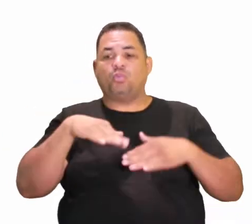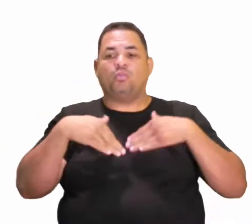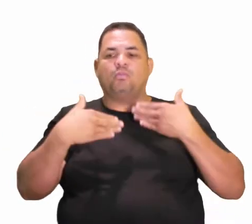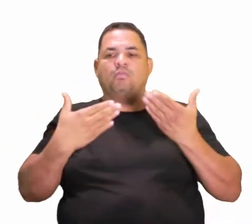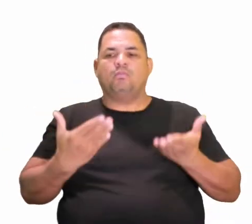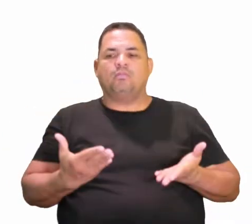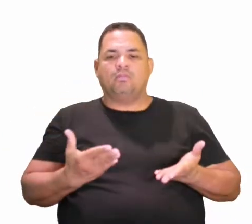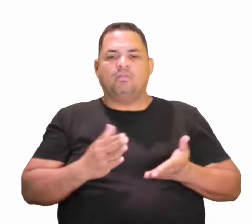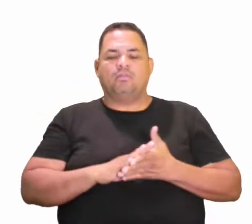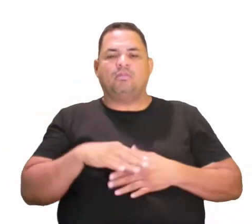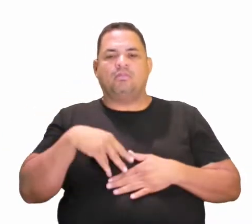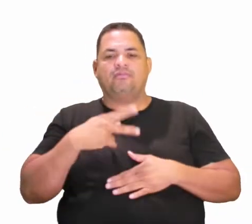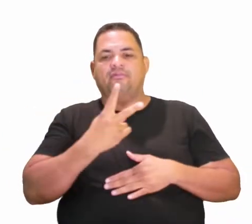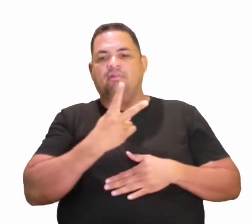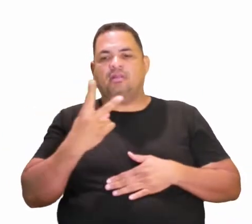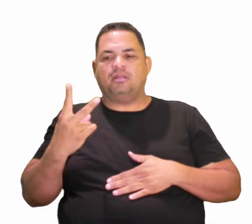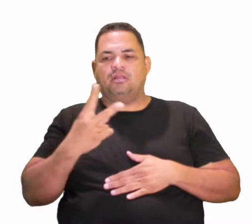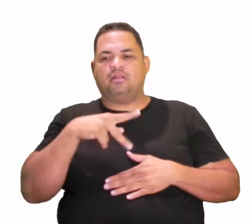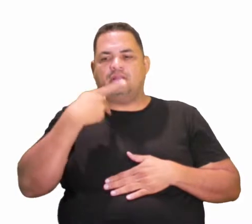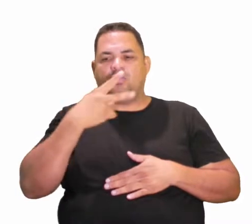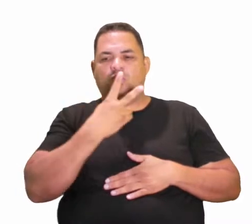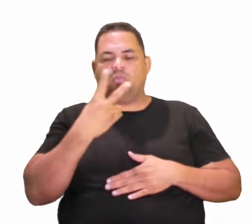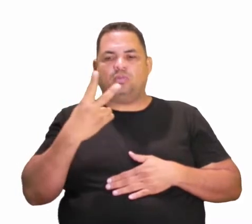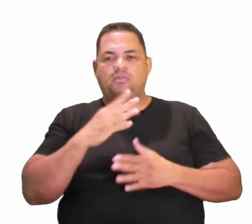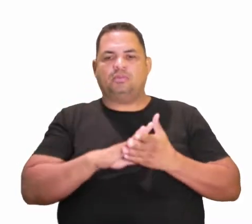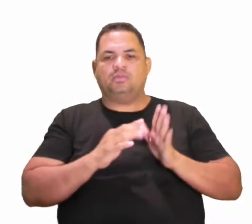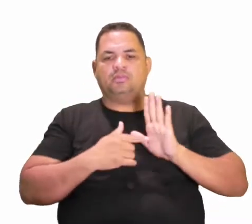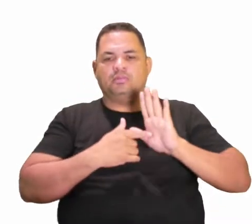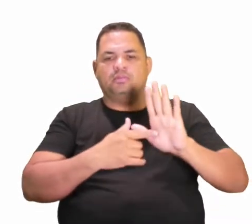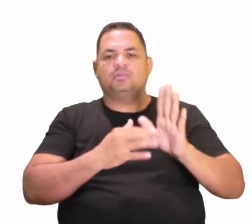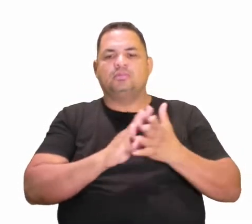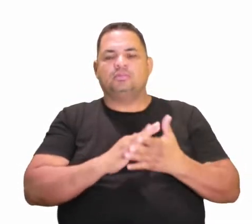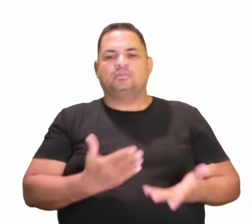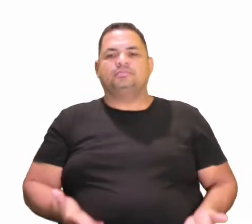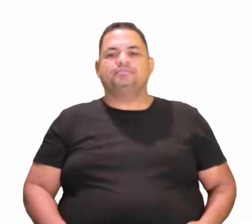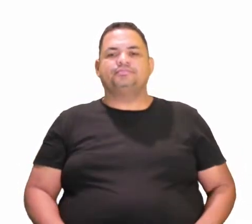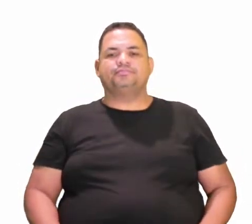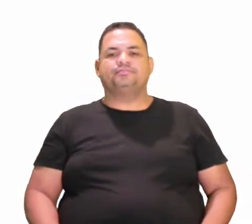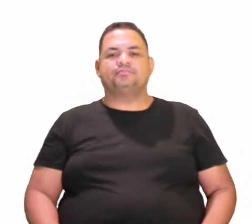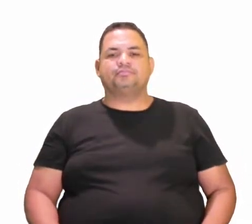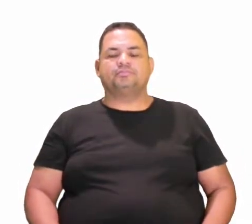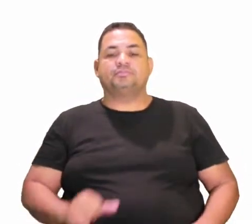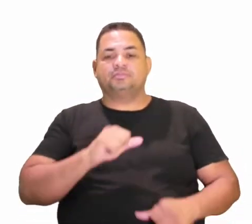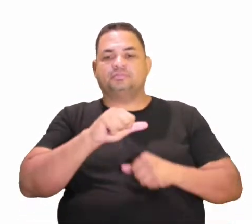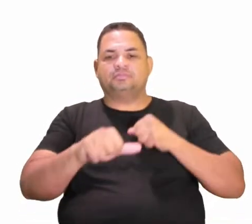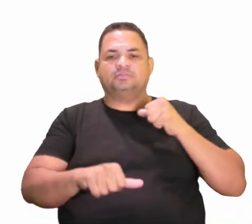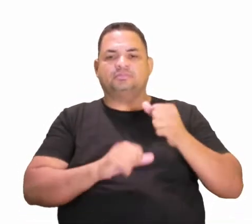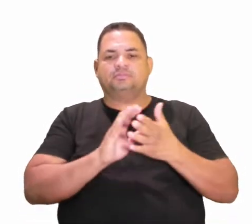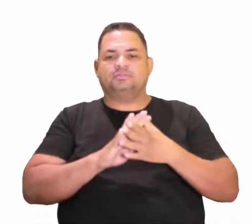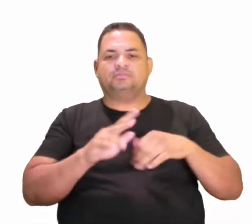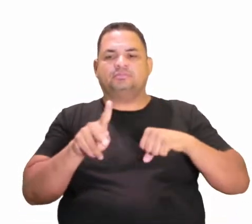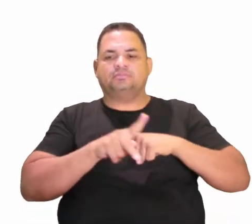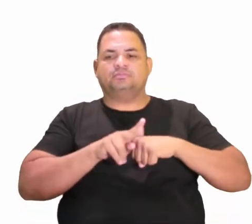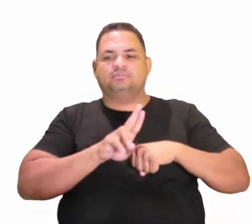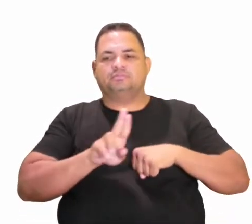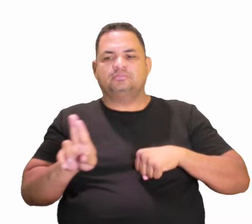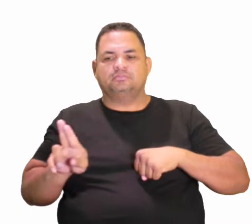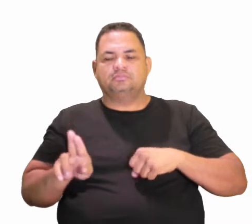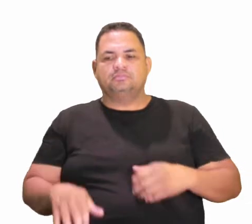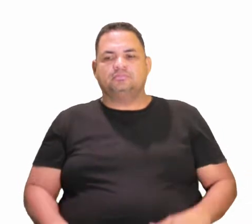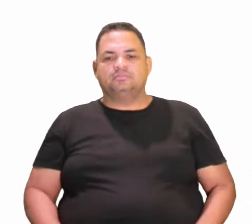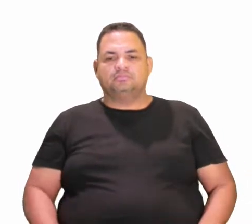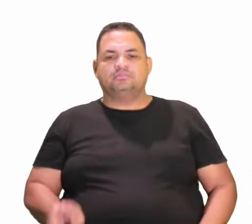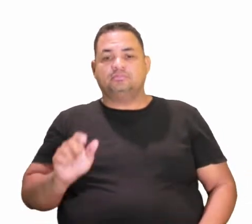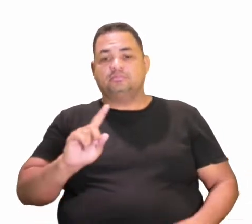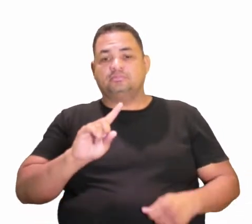dois, para falar que estes são os meus pais, estou apresentando eles para alguém, eu já vou mudar o meu pronome demonstrativo. Eu já